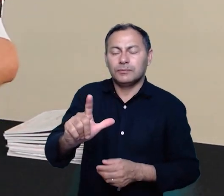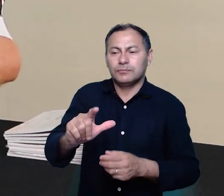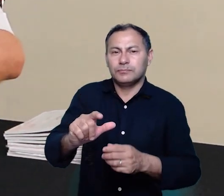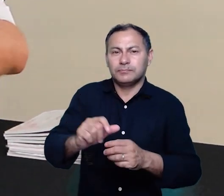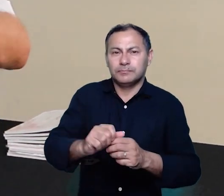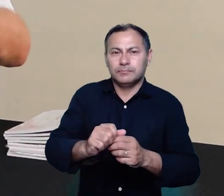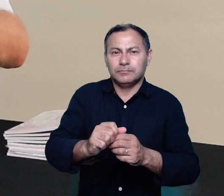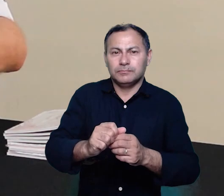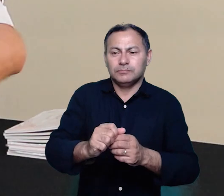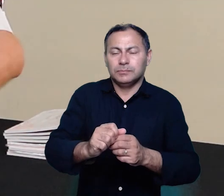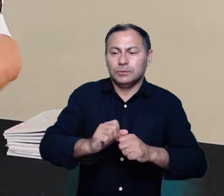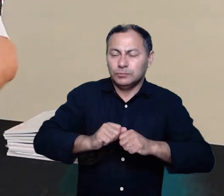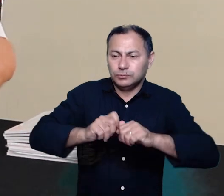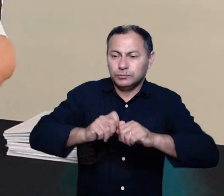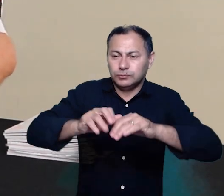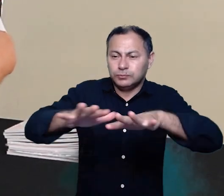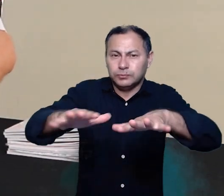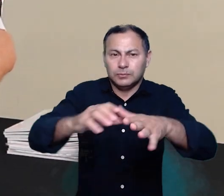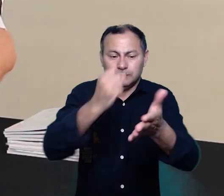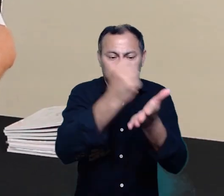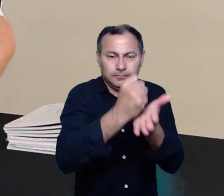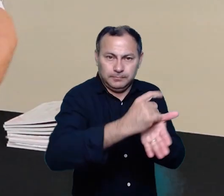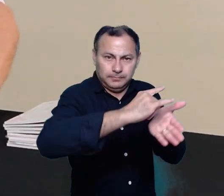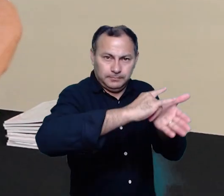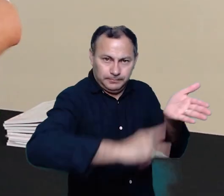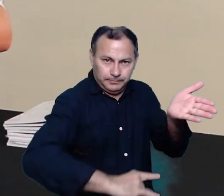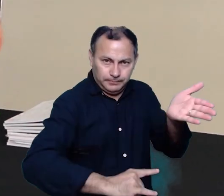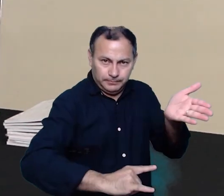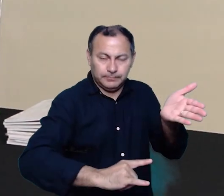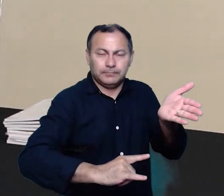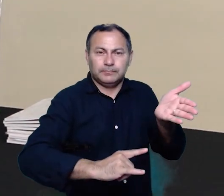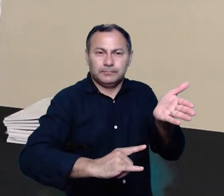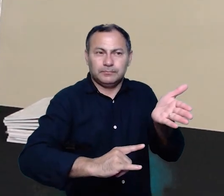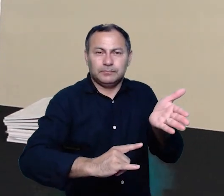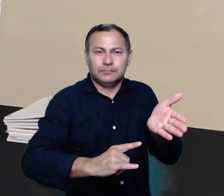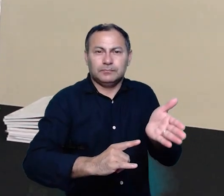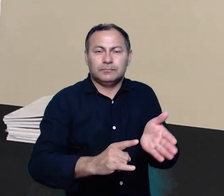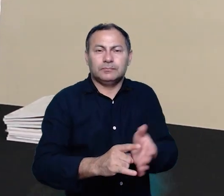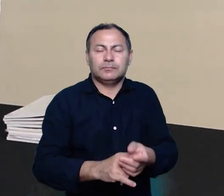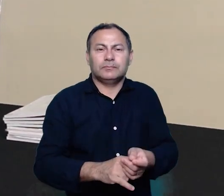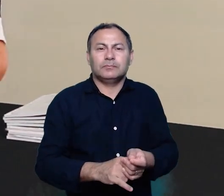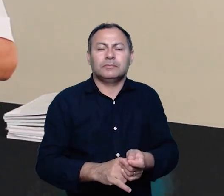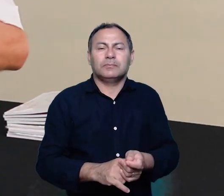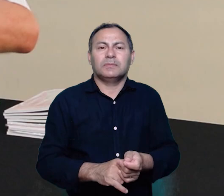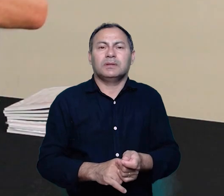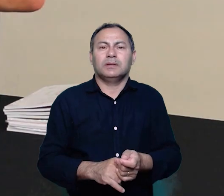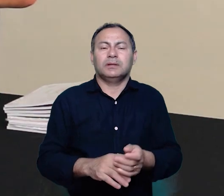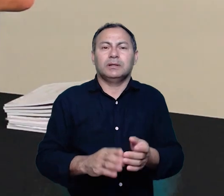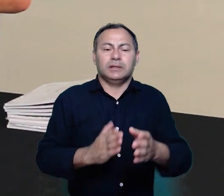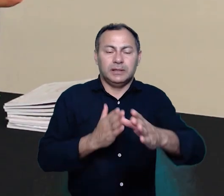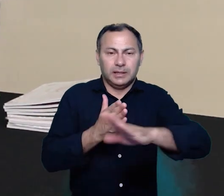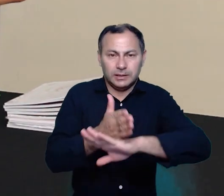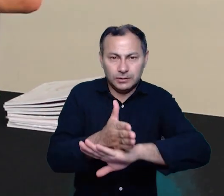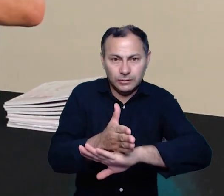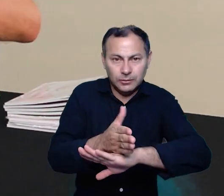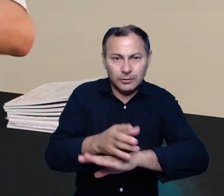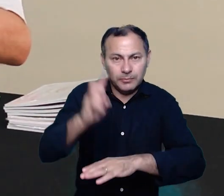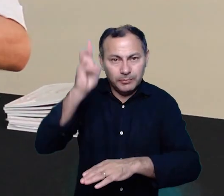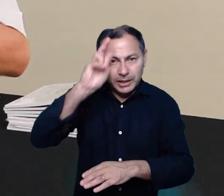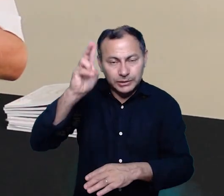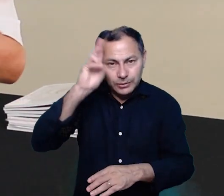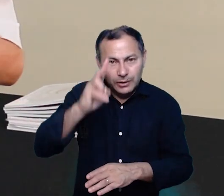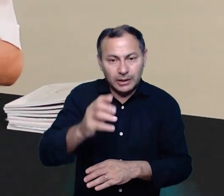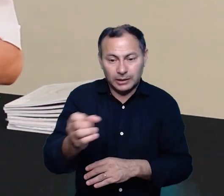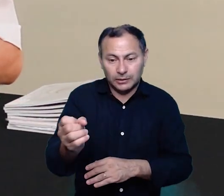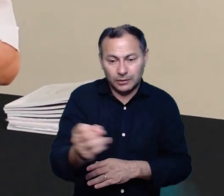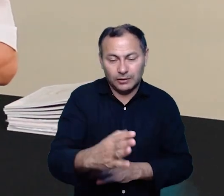que este documento chegou ou medrou para a história